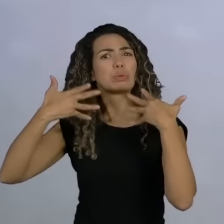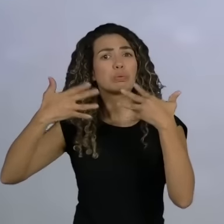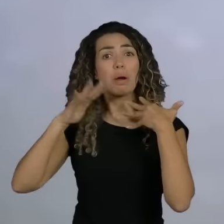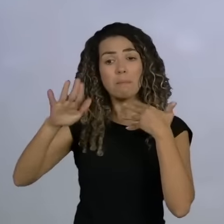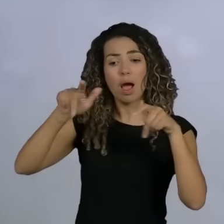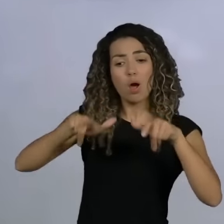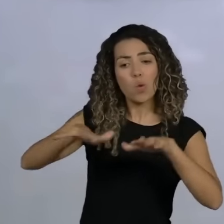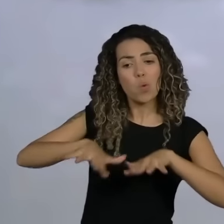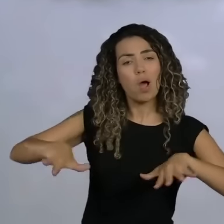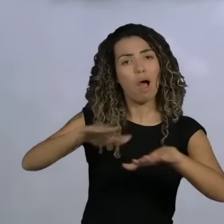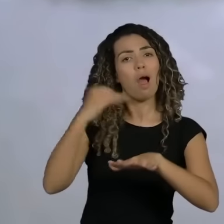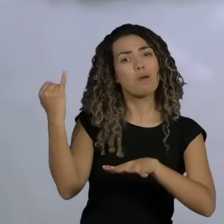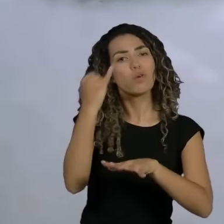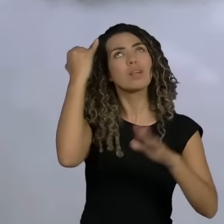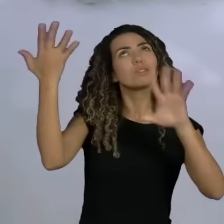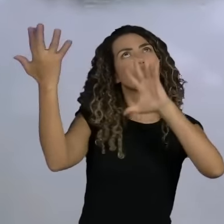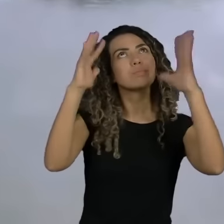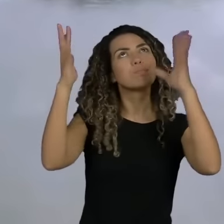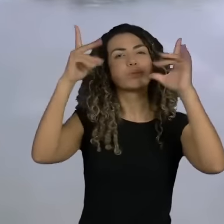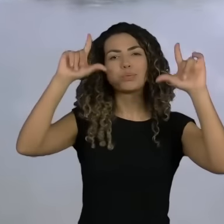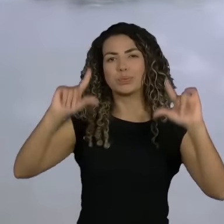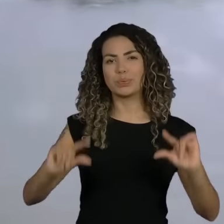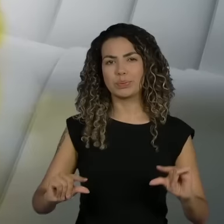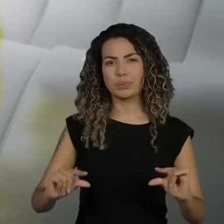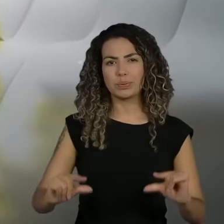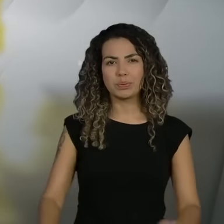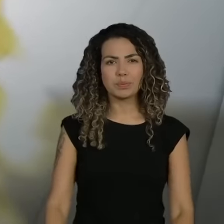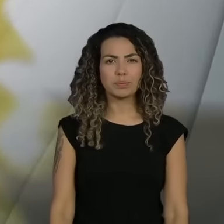o clima do planeta.